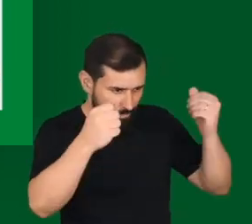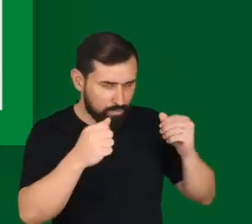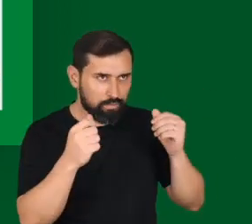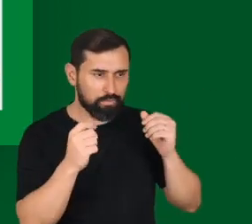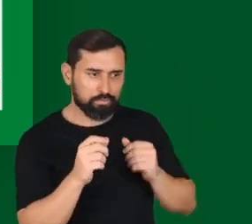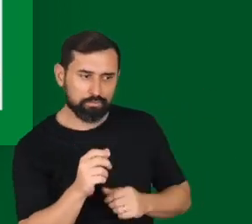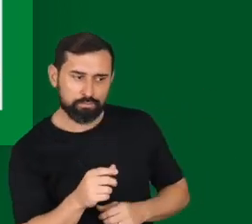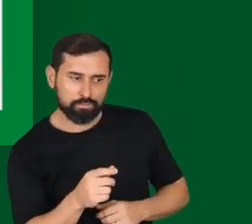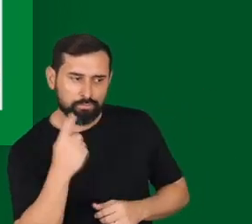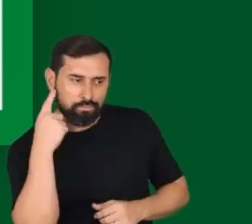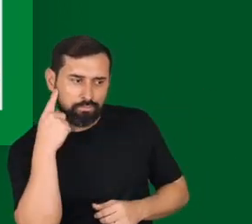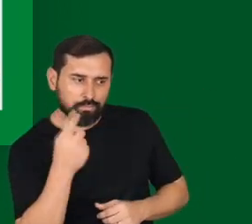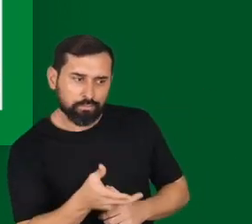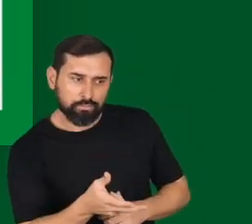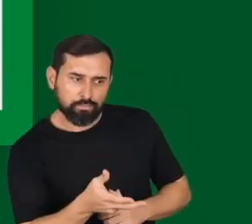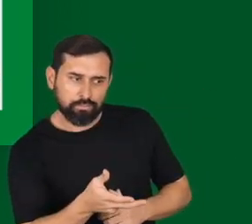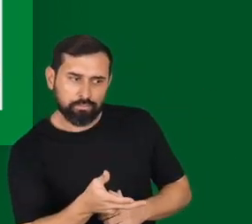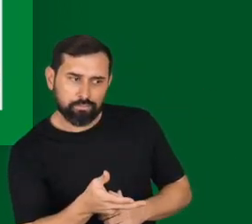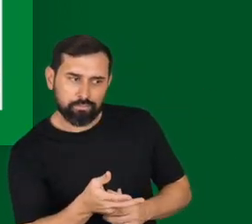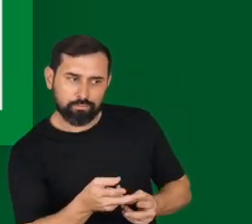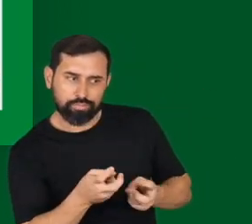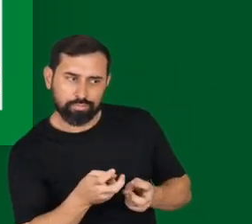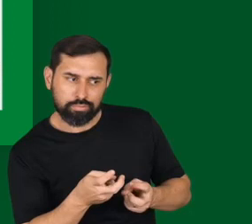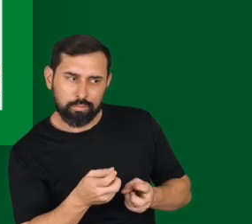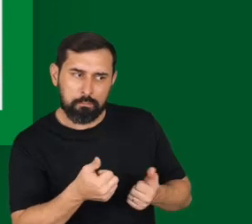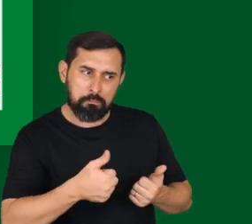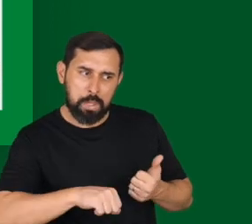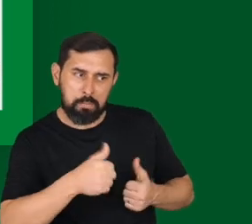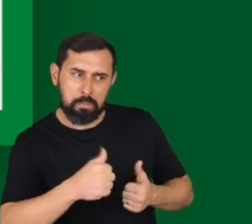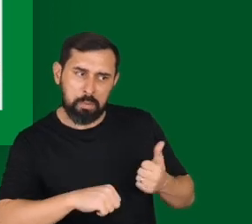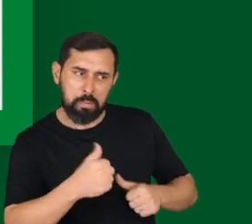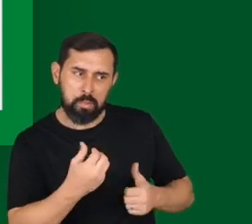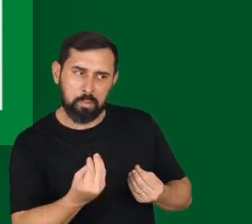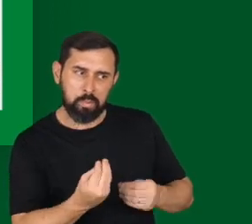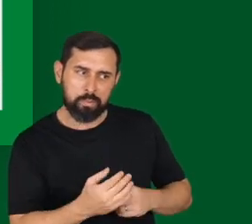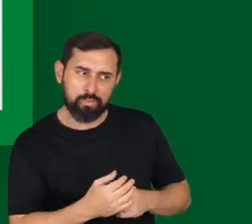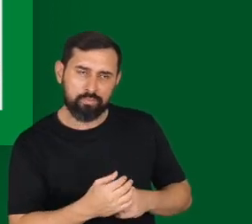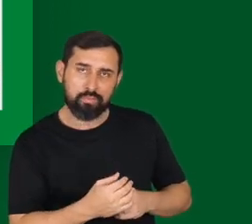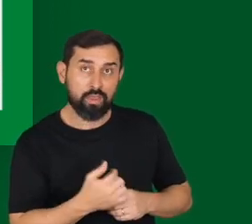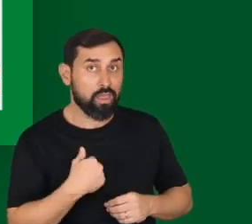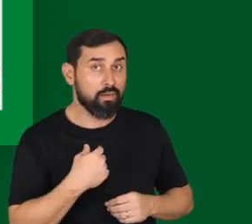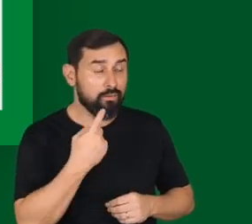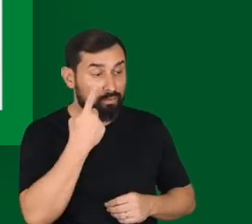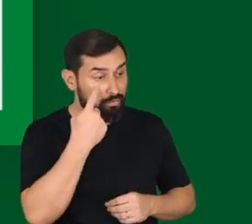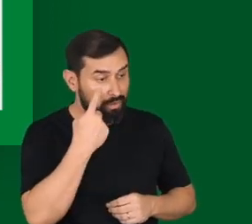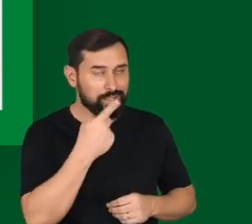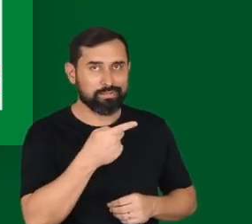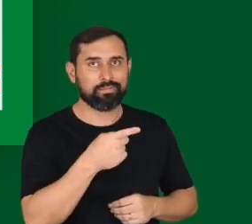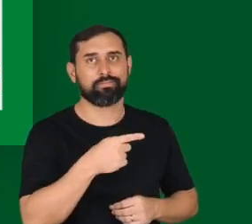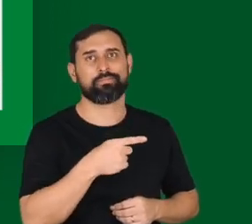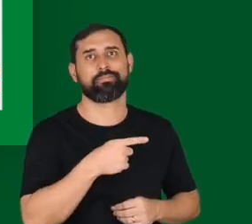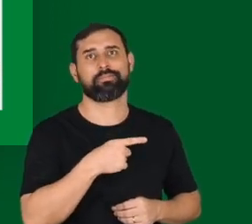ausculta desse paciente, tá? E observei que, pelos sinais lá, ele tinha